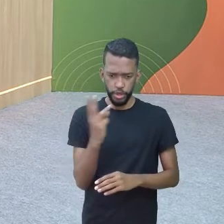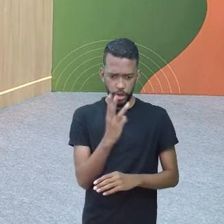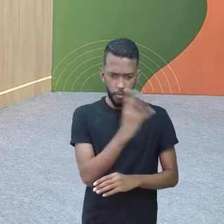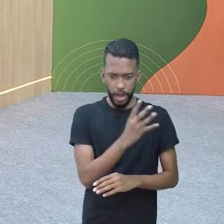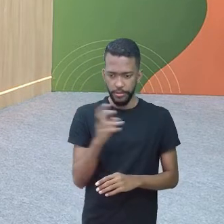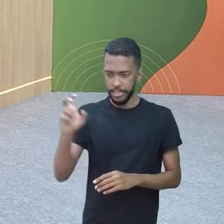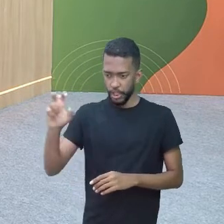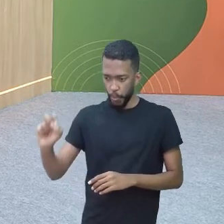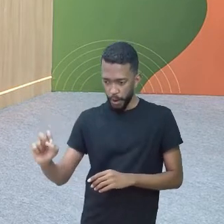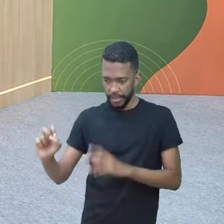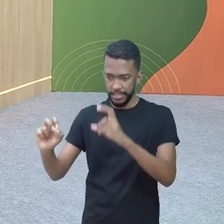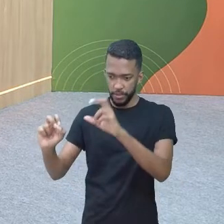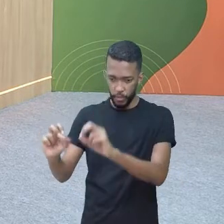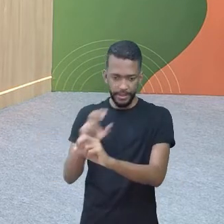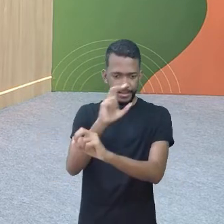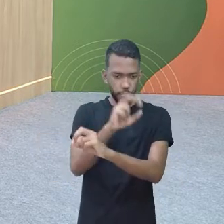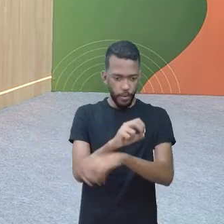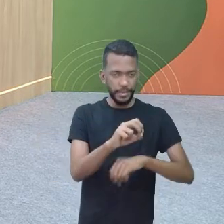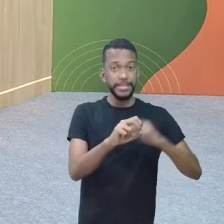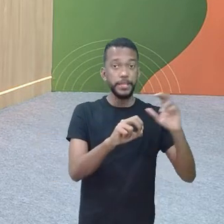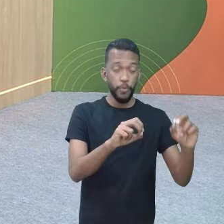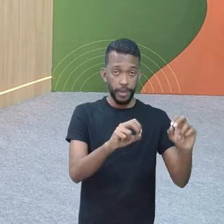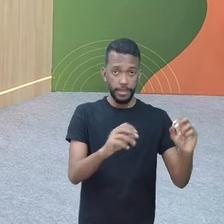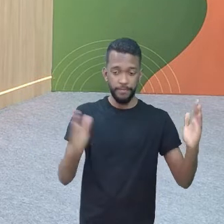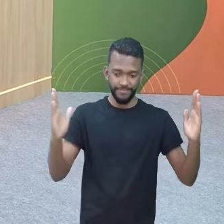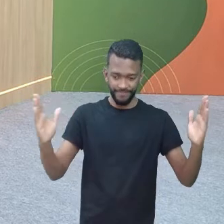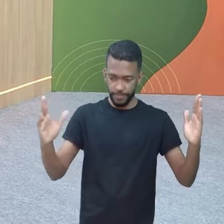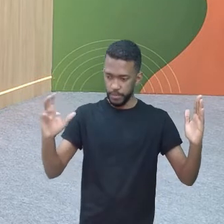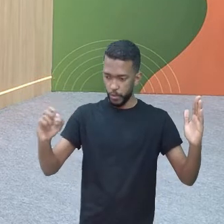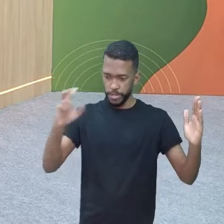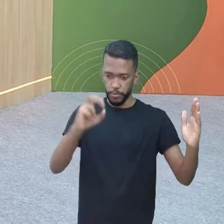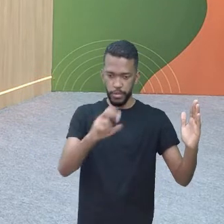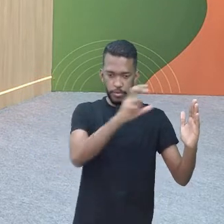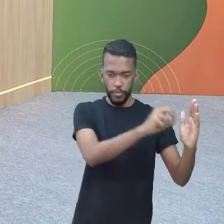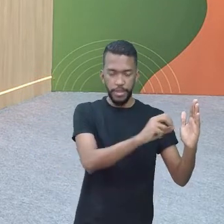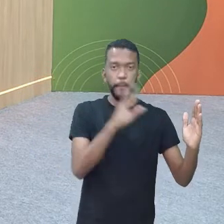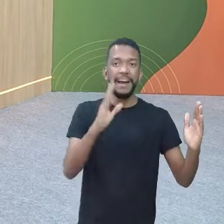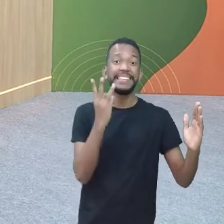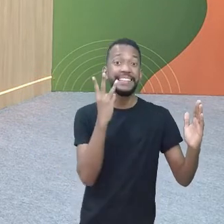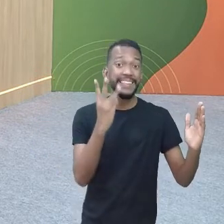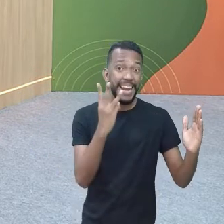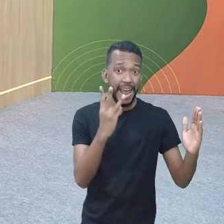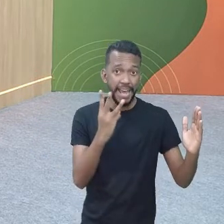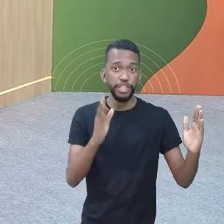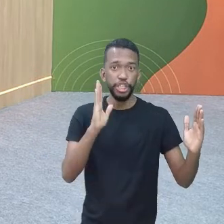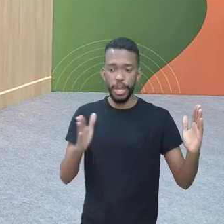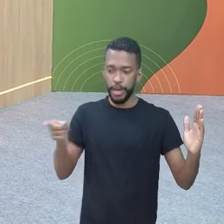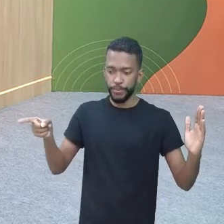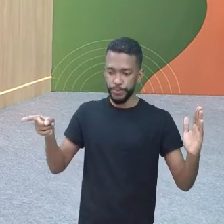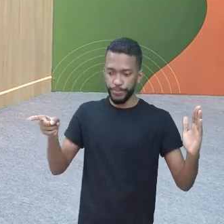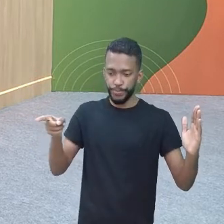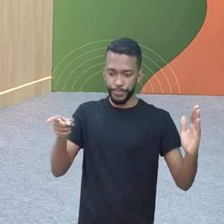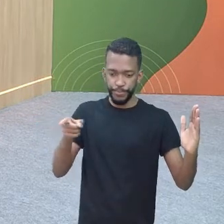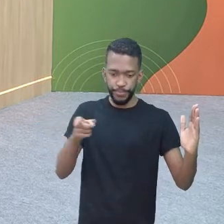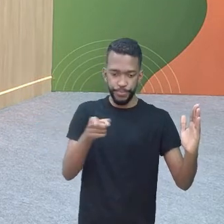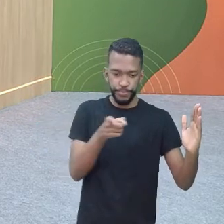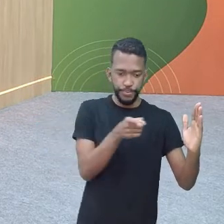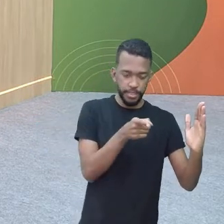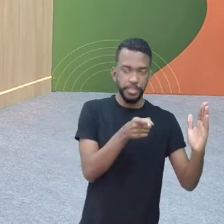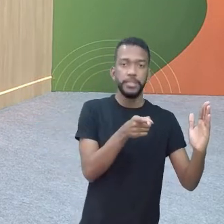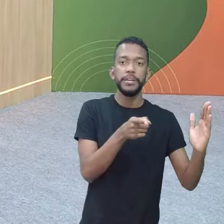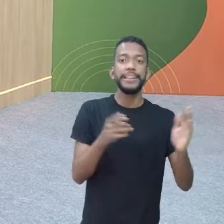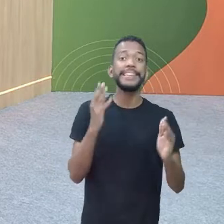Só que eu tenho dessas 4 partes, 3 que foram percorridas. E aí, a gente fez 3